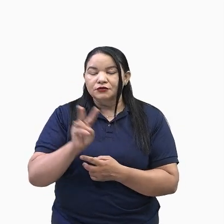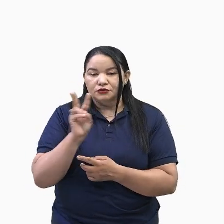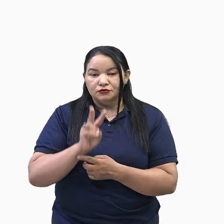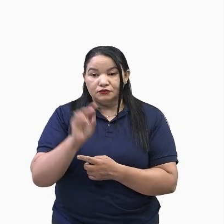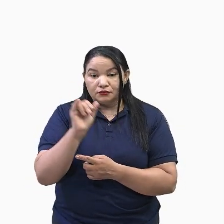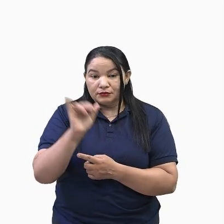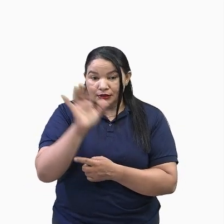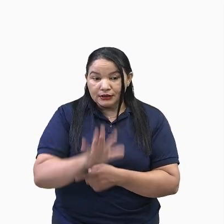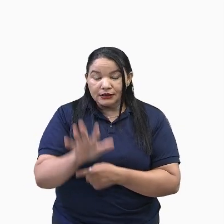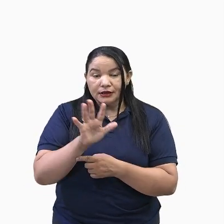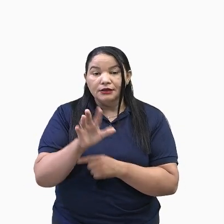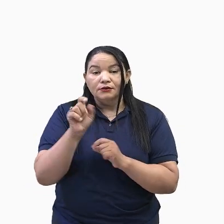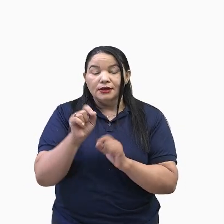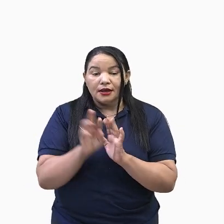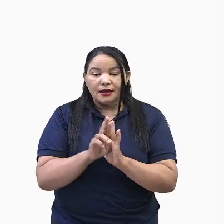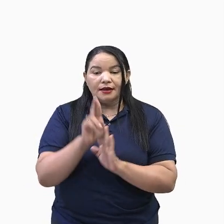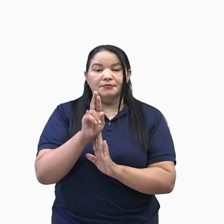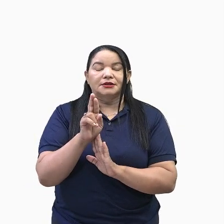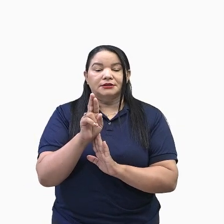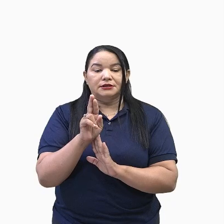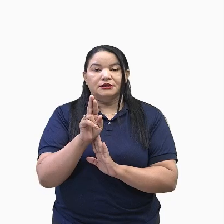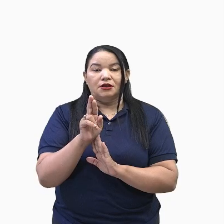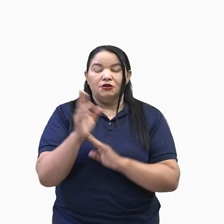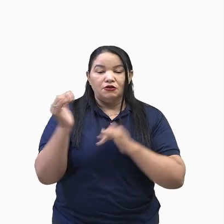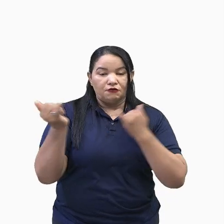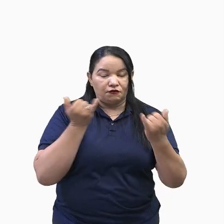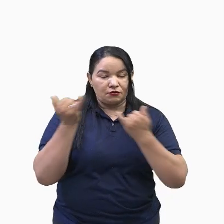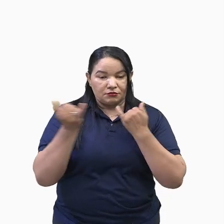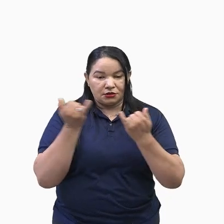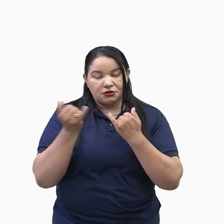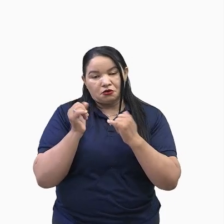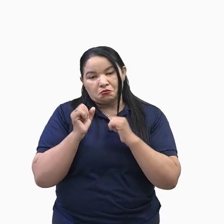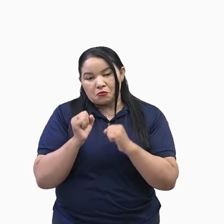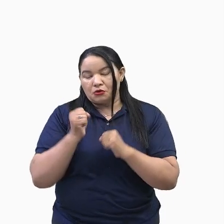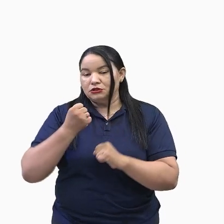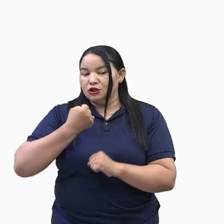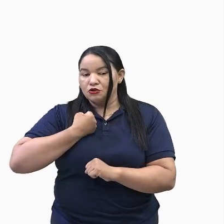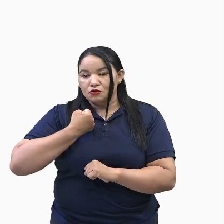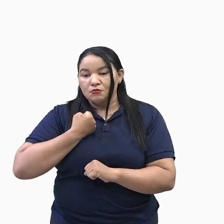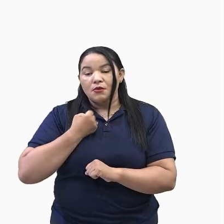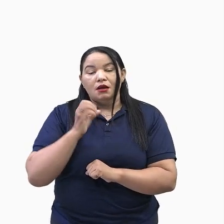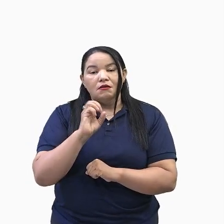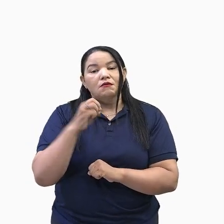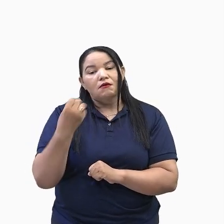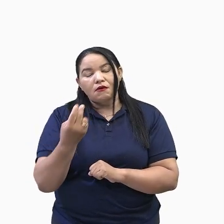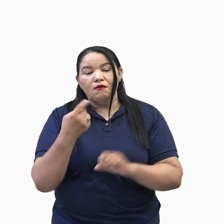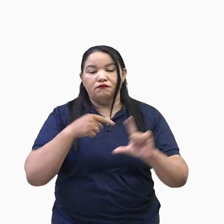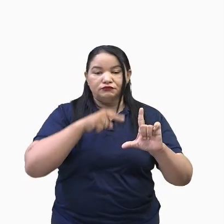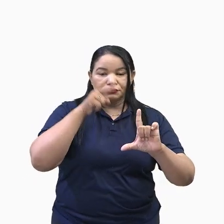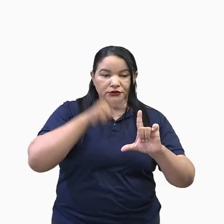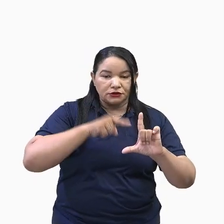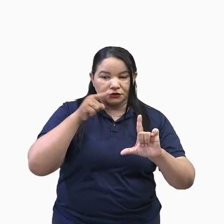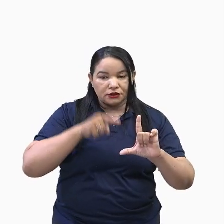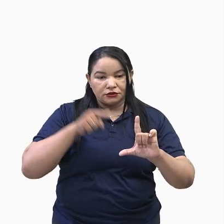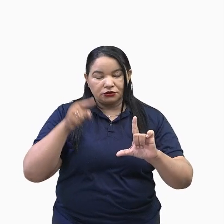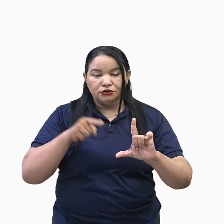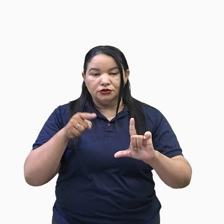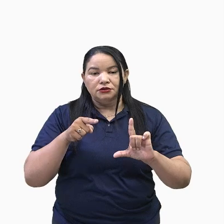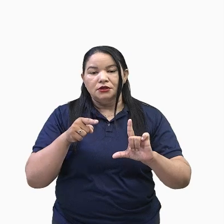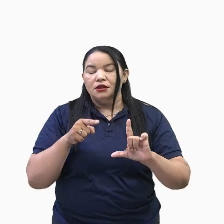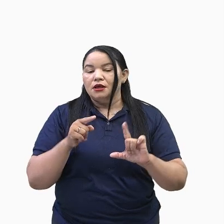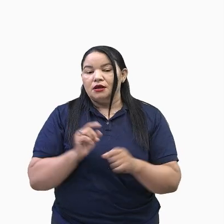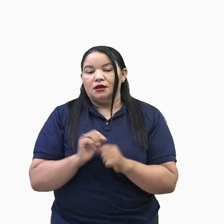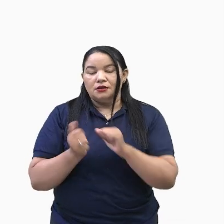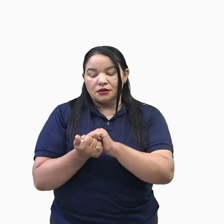de representar dados numéricos ou estatísticos, transformando o que